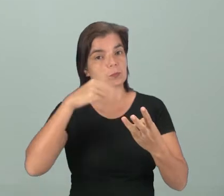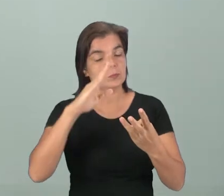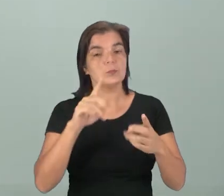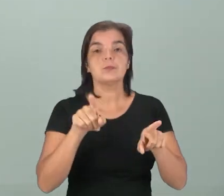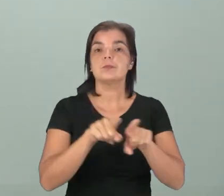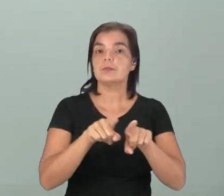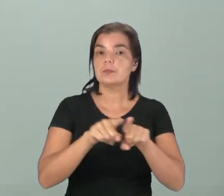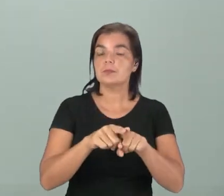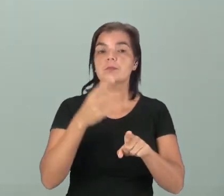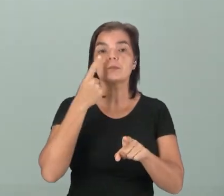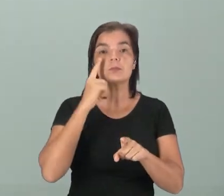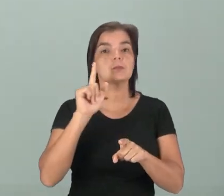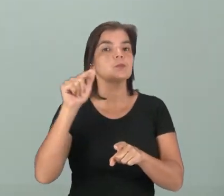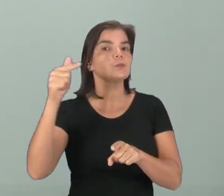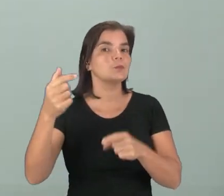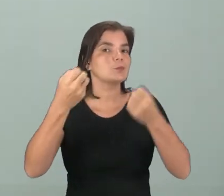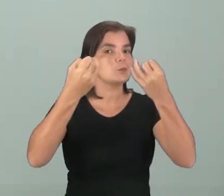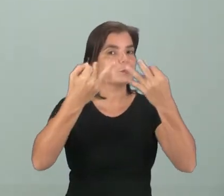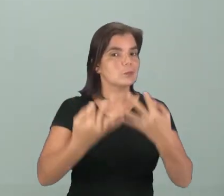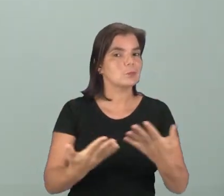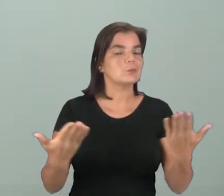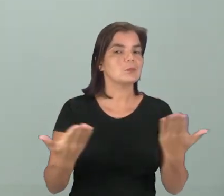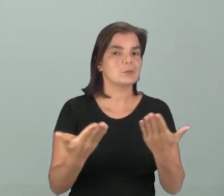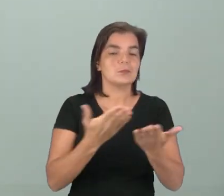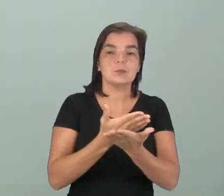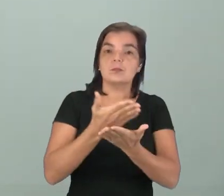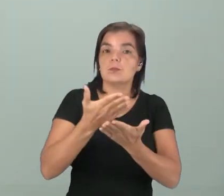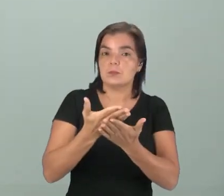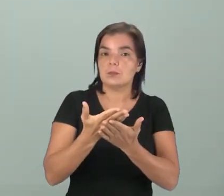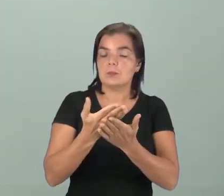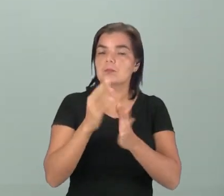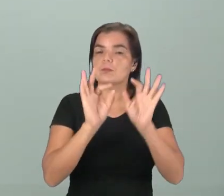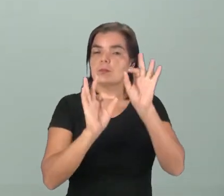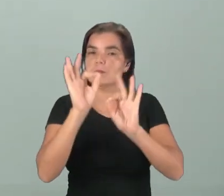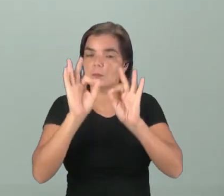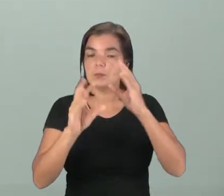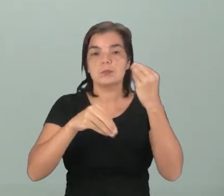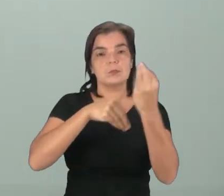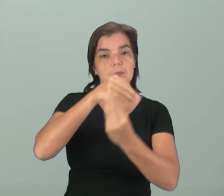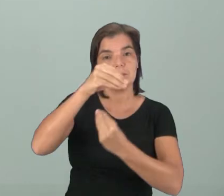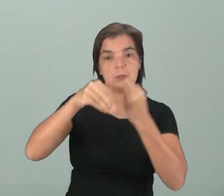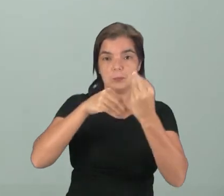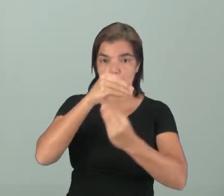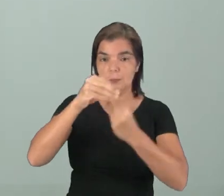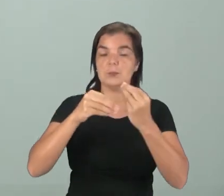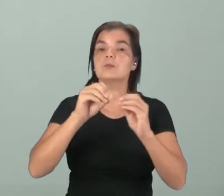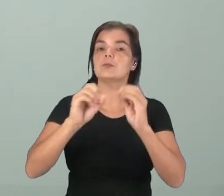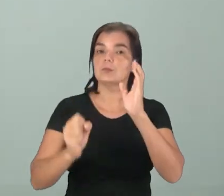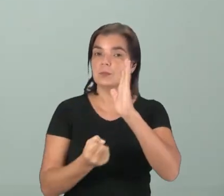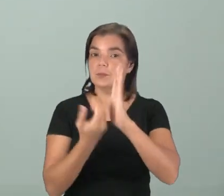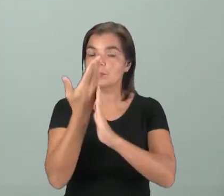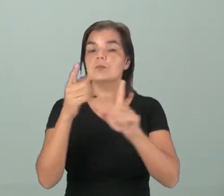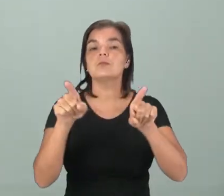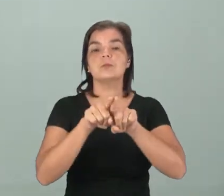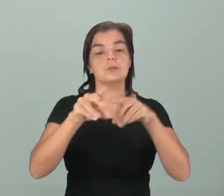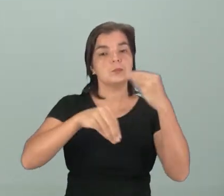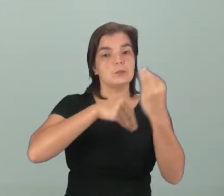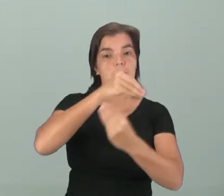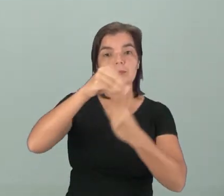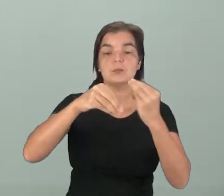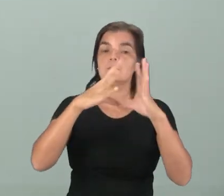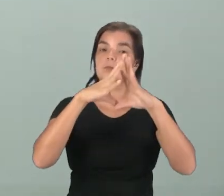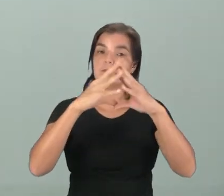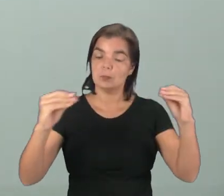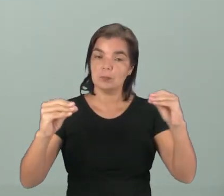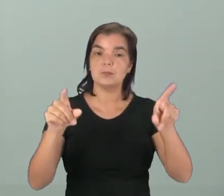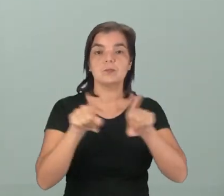mais. E aí que vai entrar o outro conceito que a gente viu lá no início no esqueminha, né? A gente tem mistura homogênea e heterogênea. Assim como